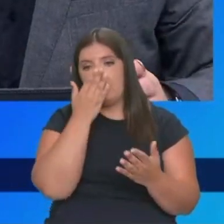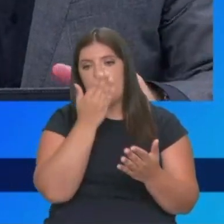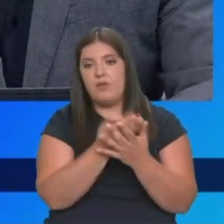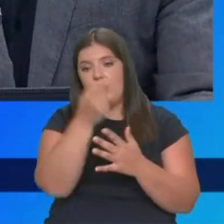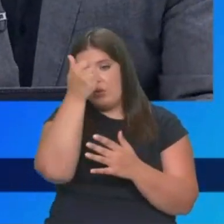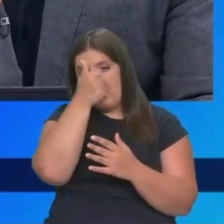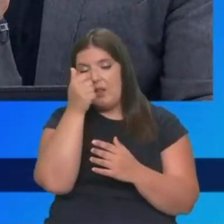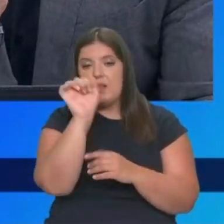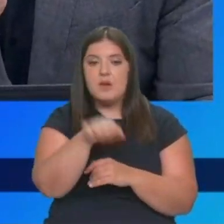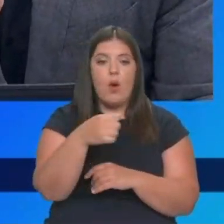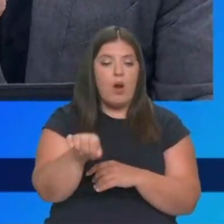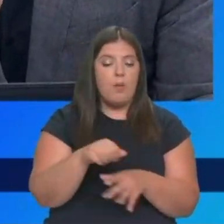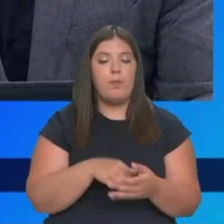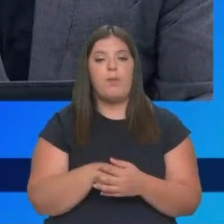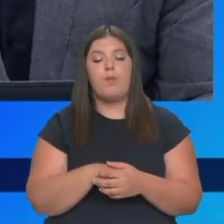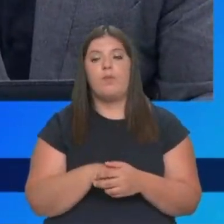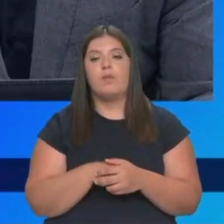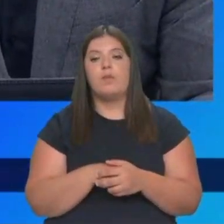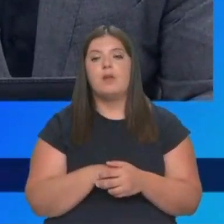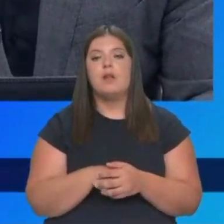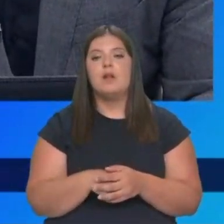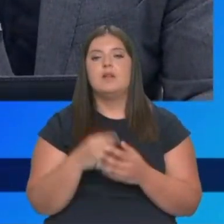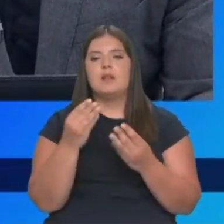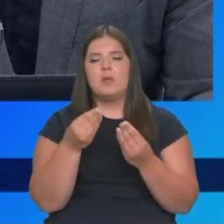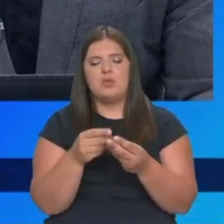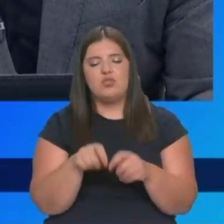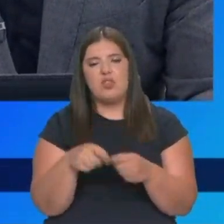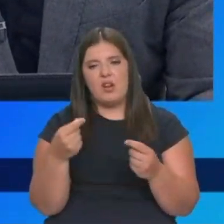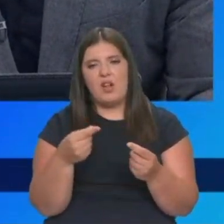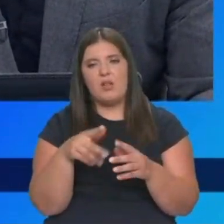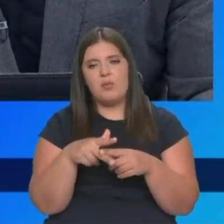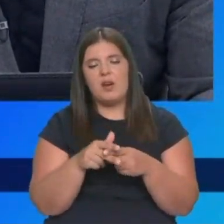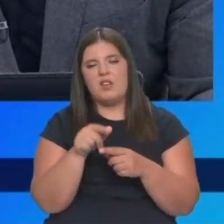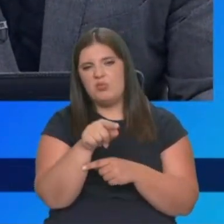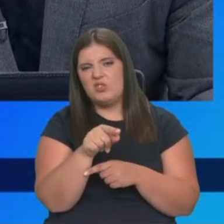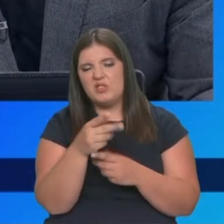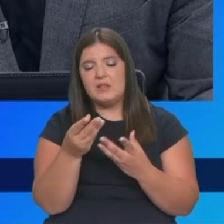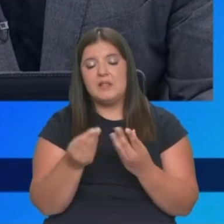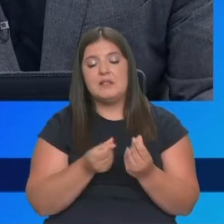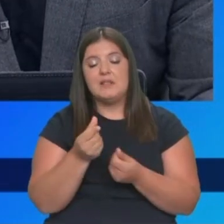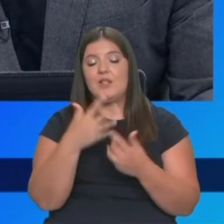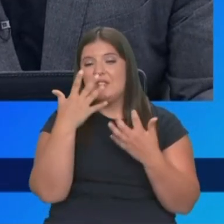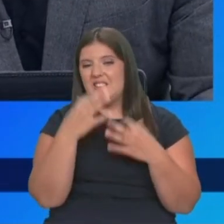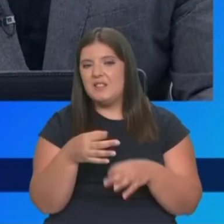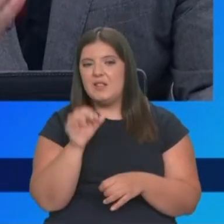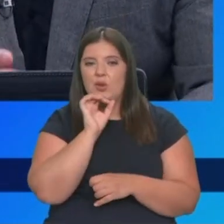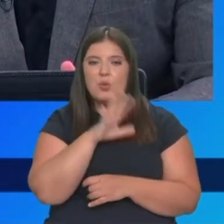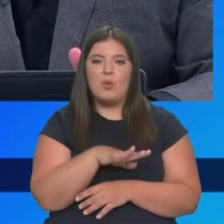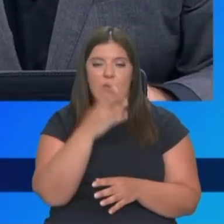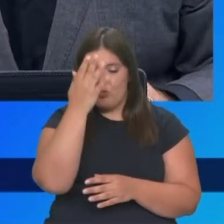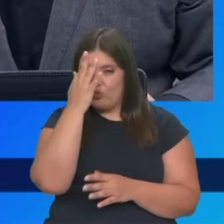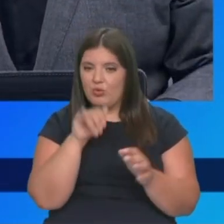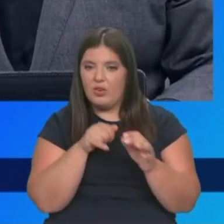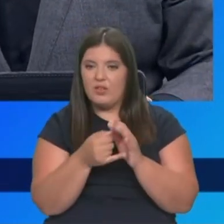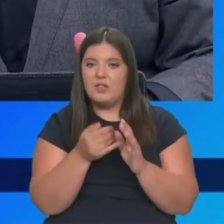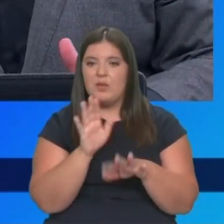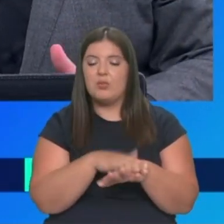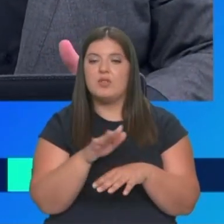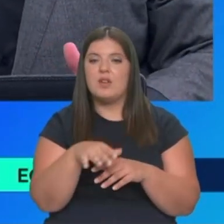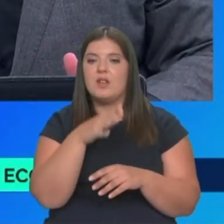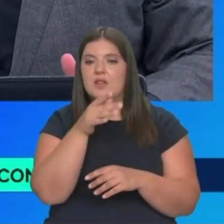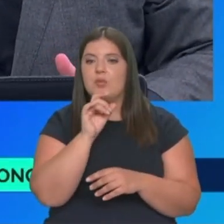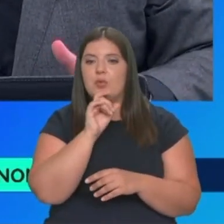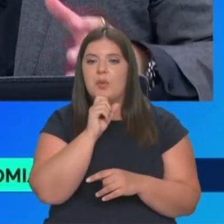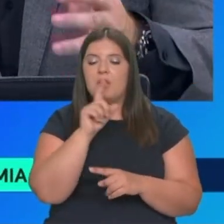calendário. Ele está muito deteriorado, este mecanismo, portanto, nós não temos certeza sobre esse número de orifícios. Mas é para isso também que existe a